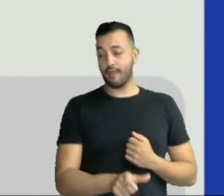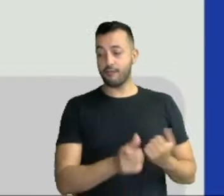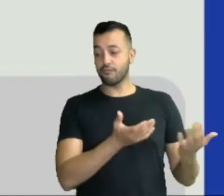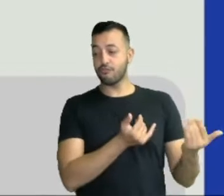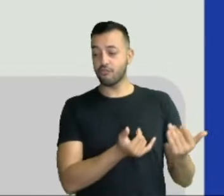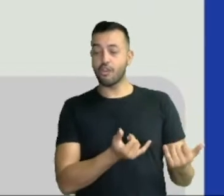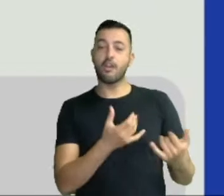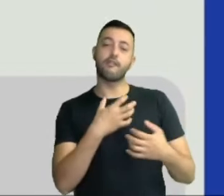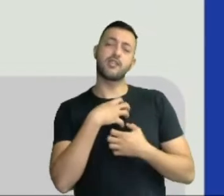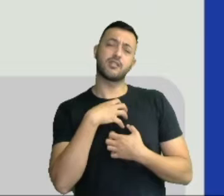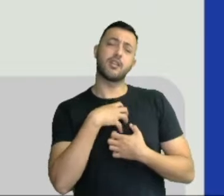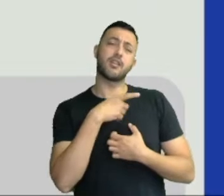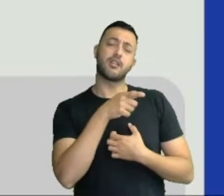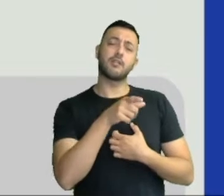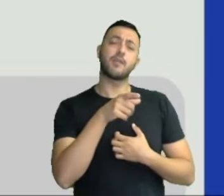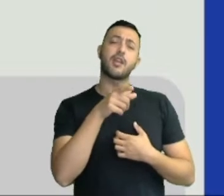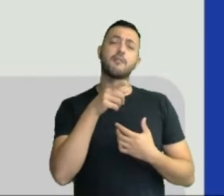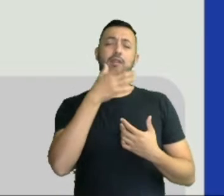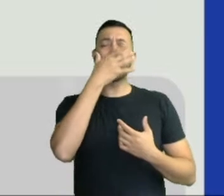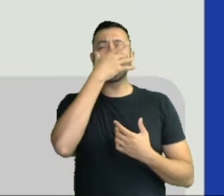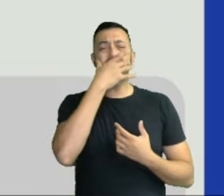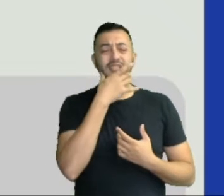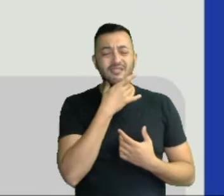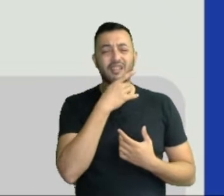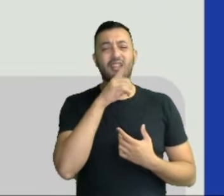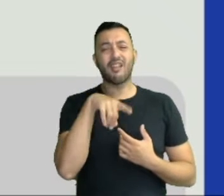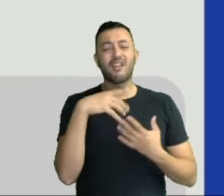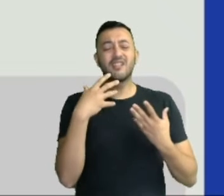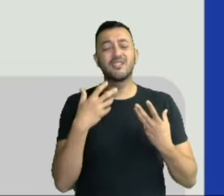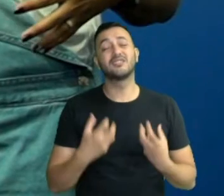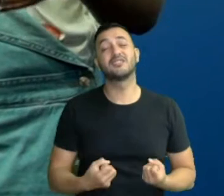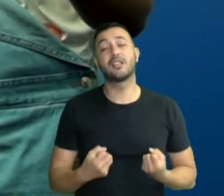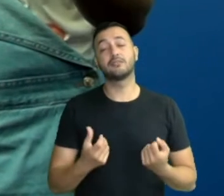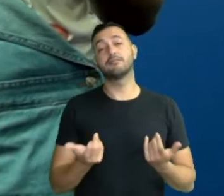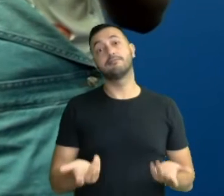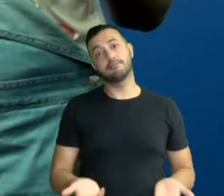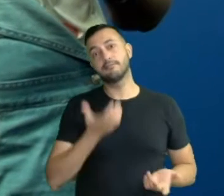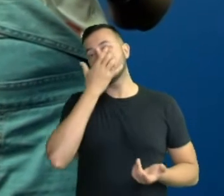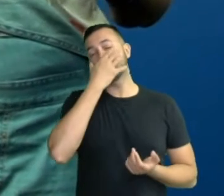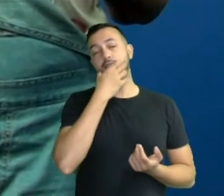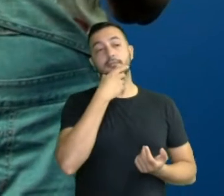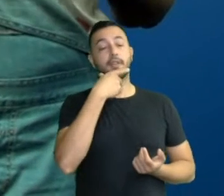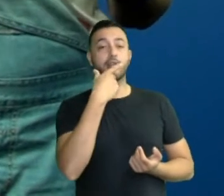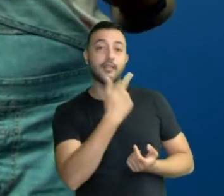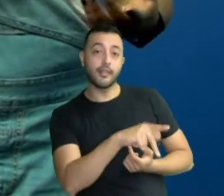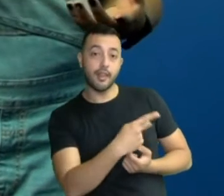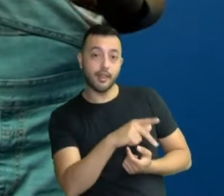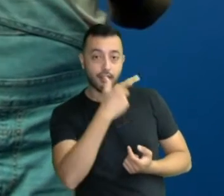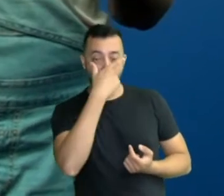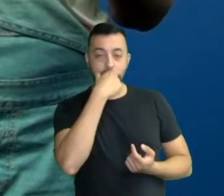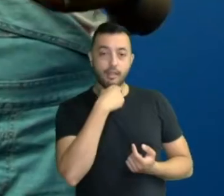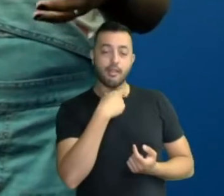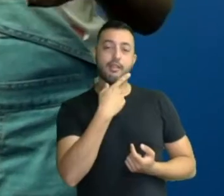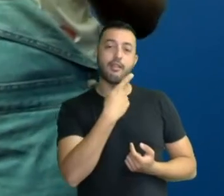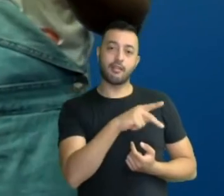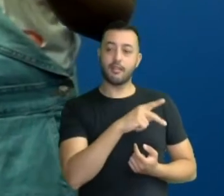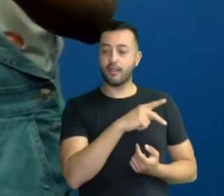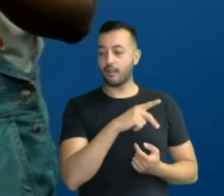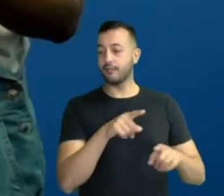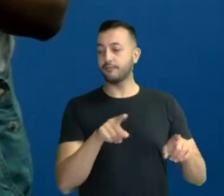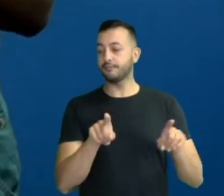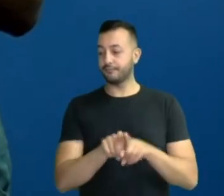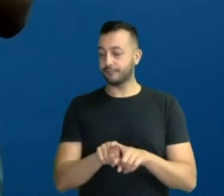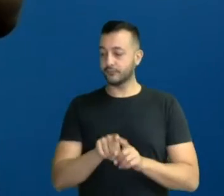parece cansado. Ele tem uma aparência cansada, mas a aparência é dele. E Julio se parece a